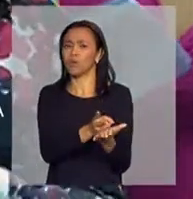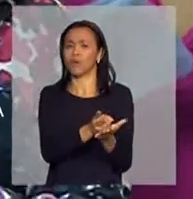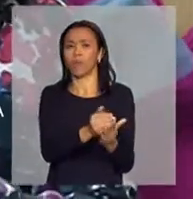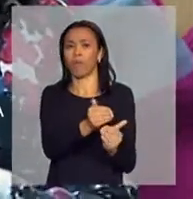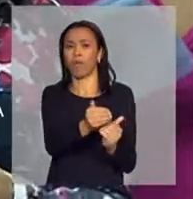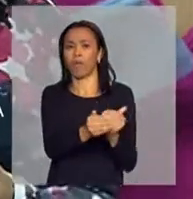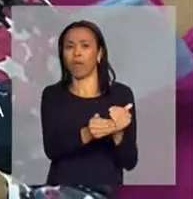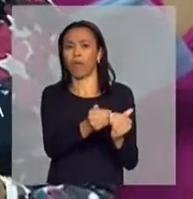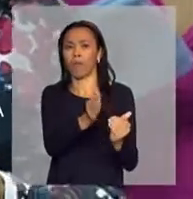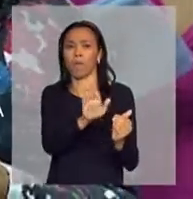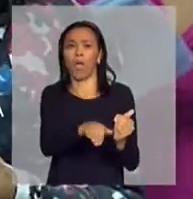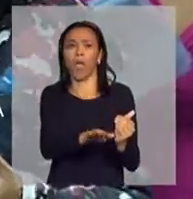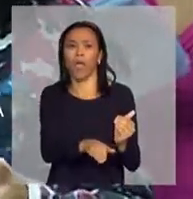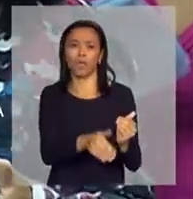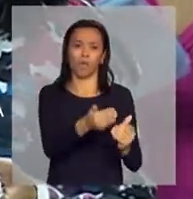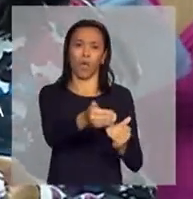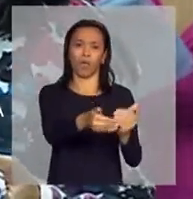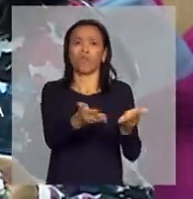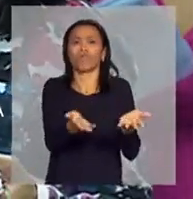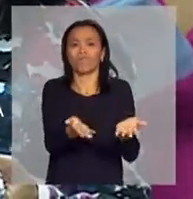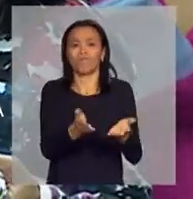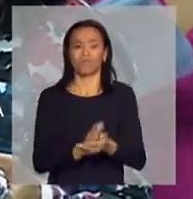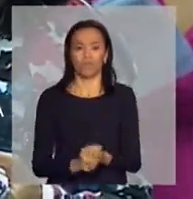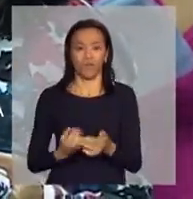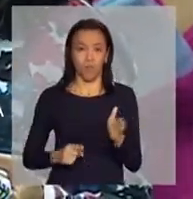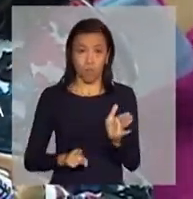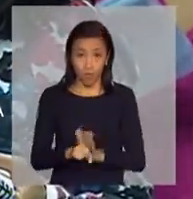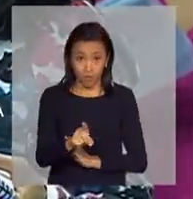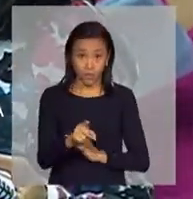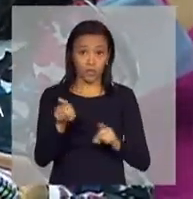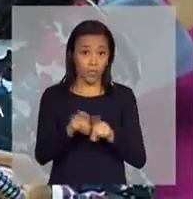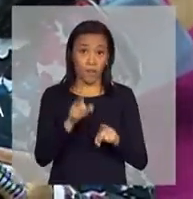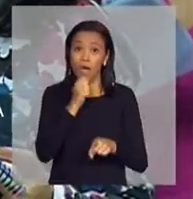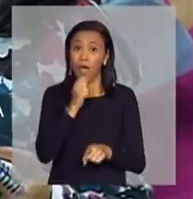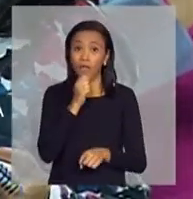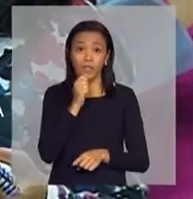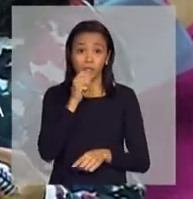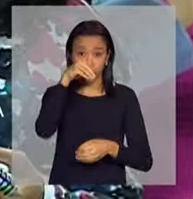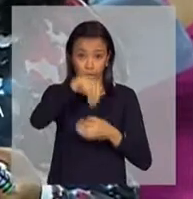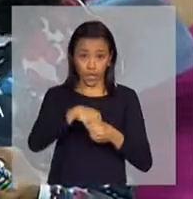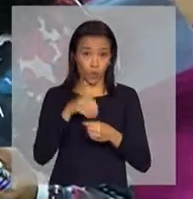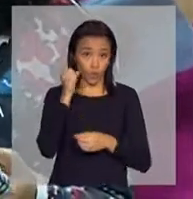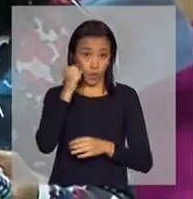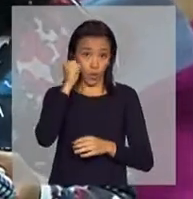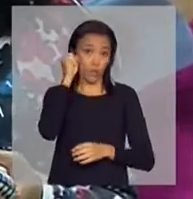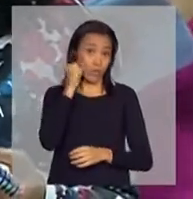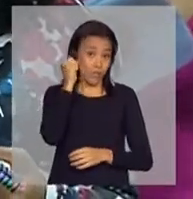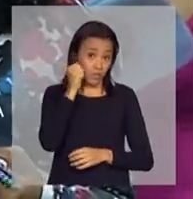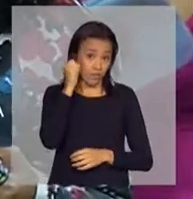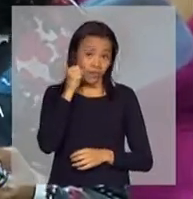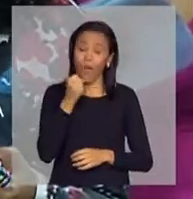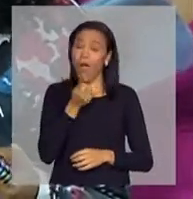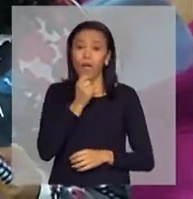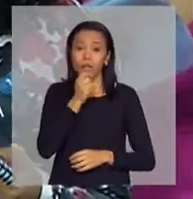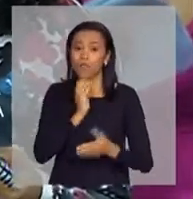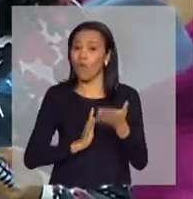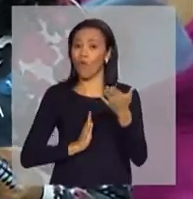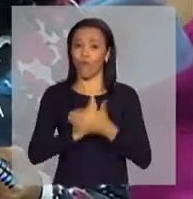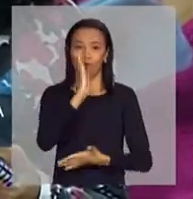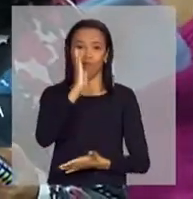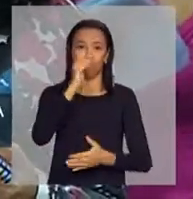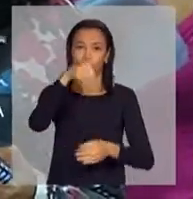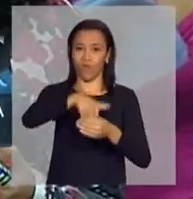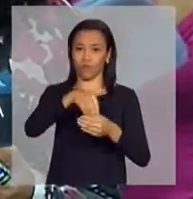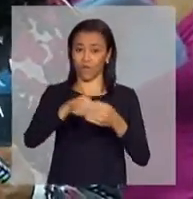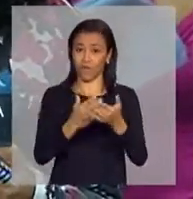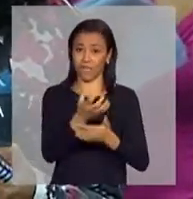baixo perguntaria para o senhor também ontem o Senado não colocou em votação Duas Medidas Provisórias importante importantes para